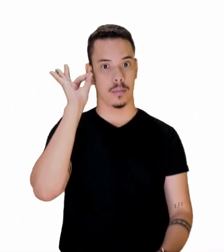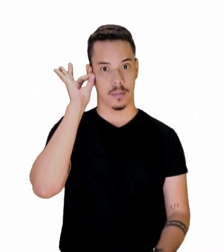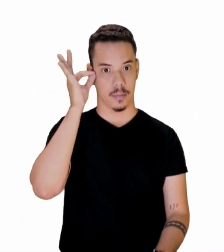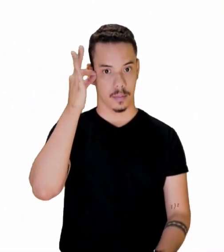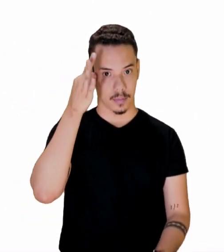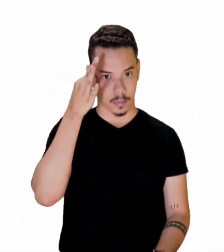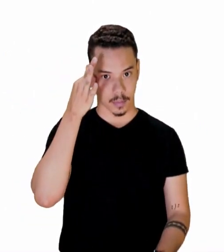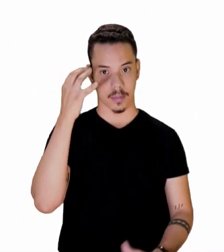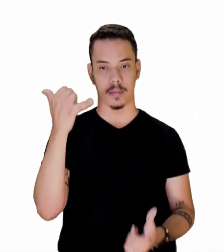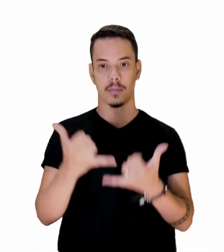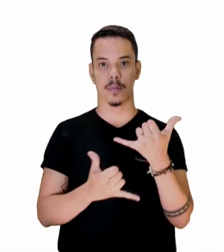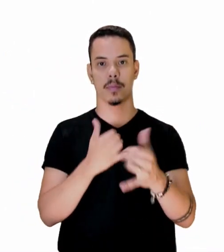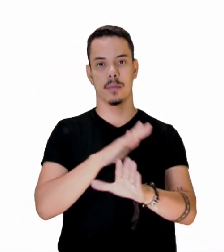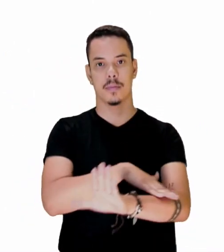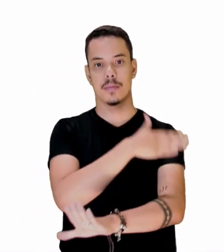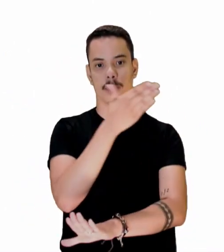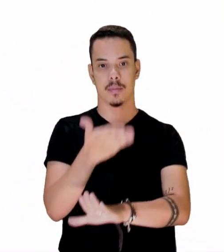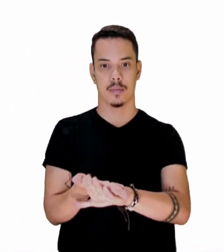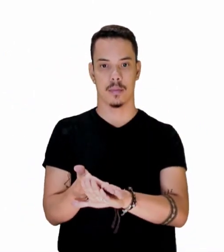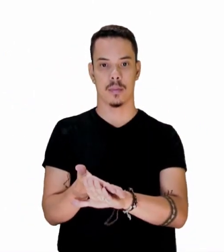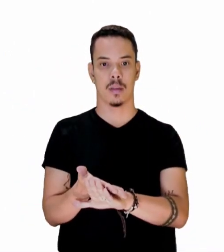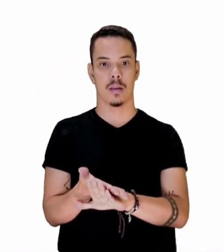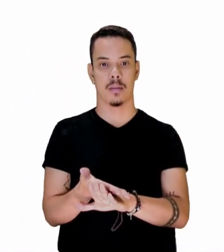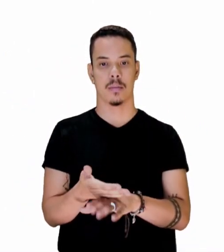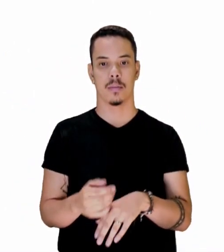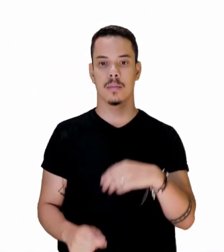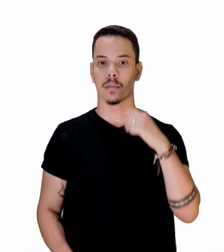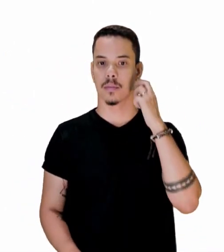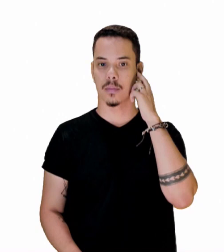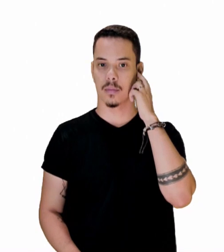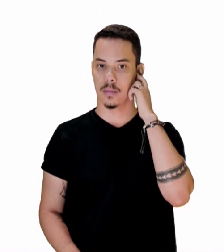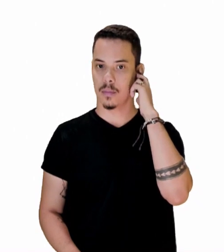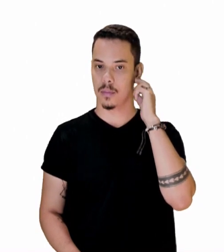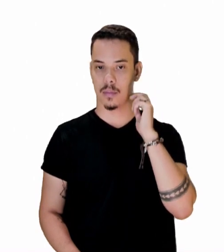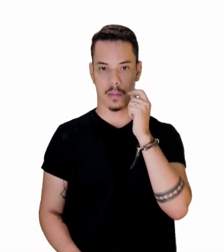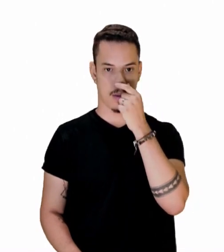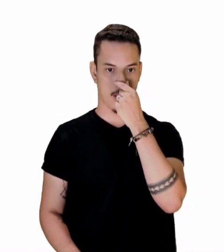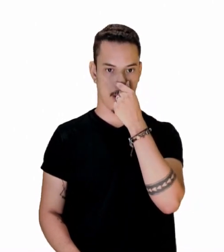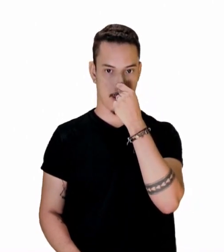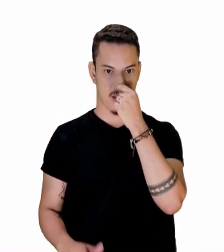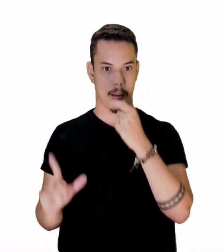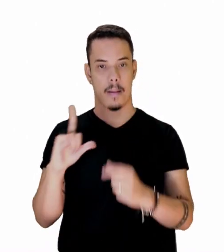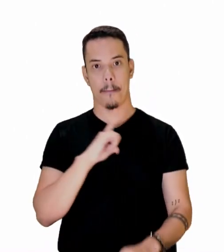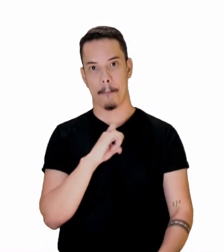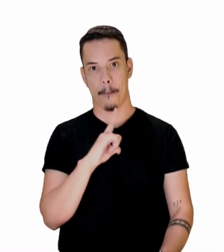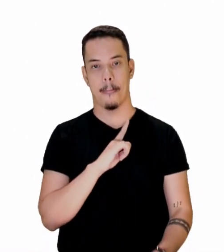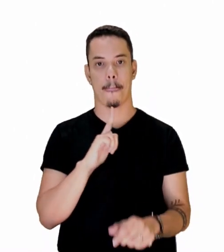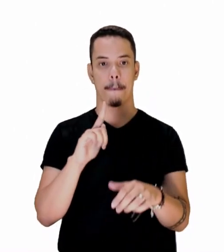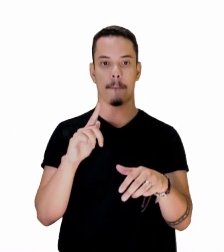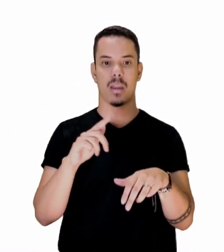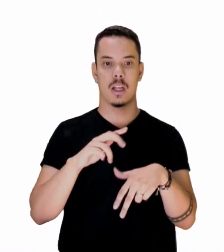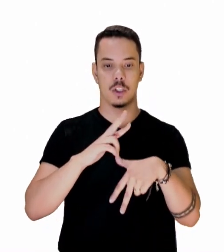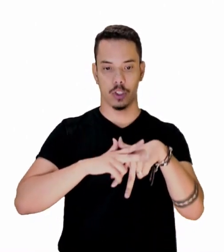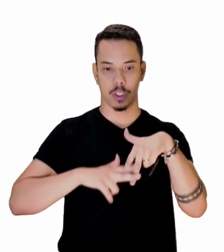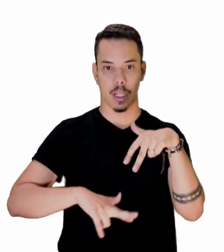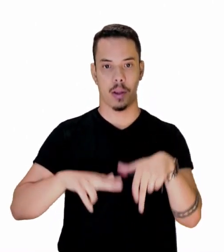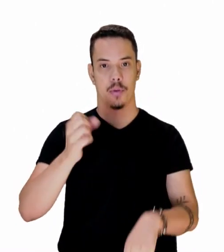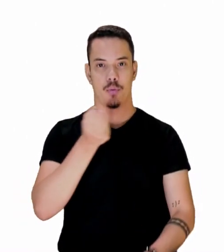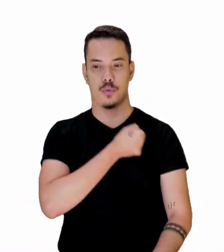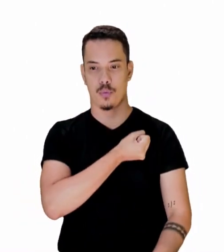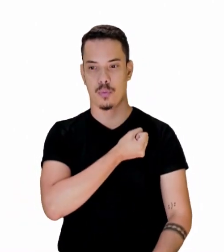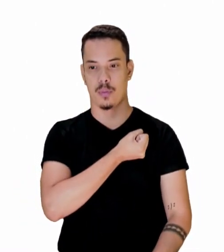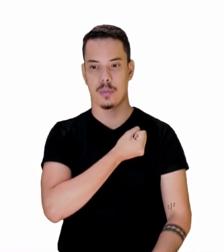cedo, brincaram o dia todo. É aquela questão de silepse de gênero, de número, tá